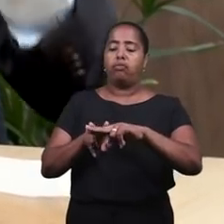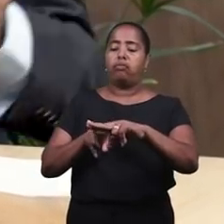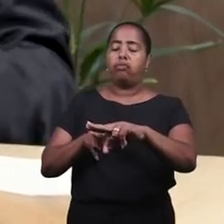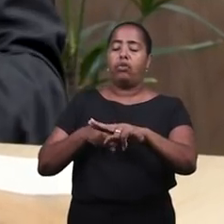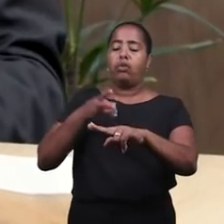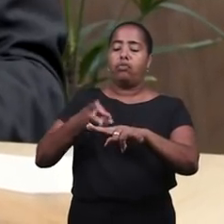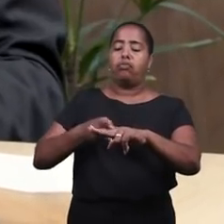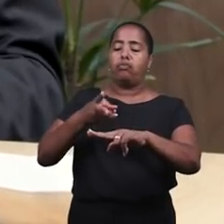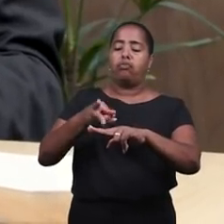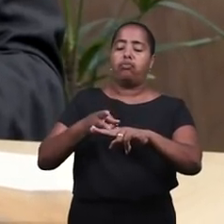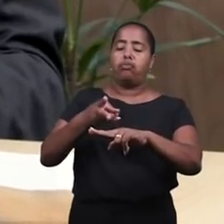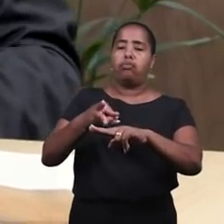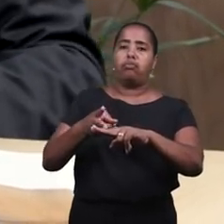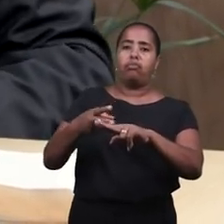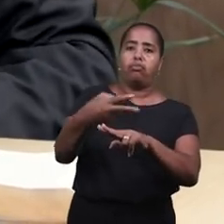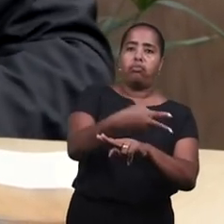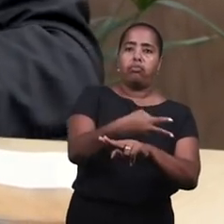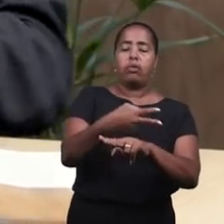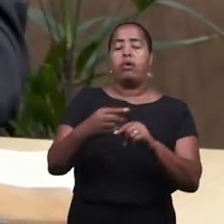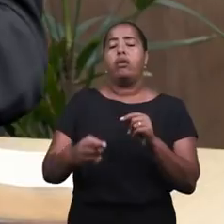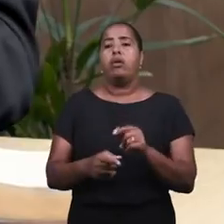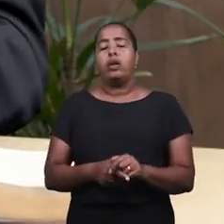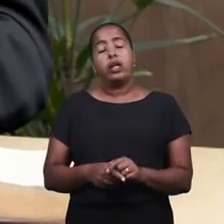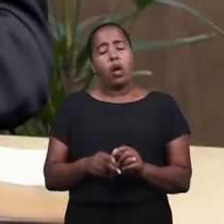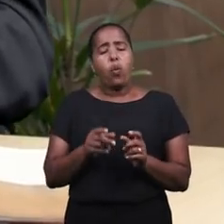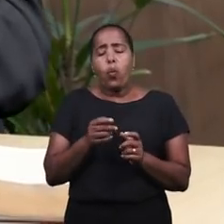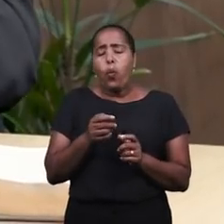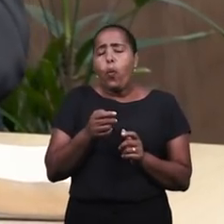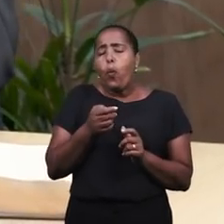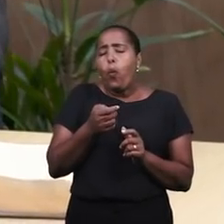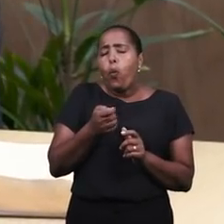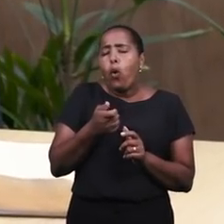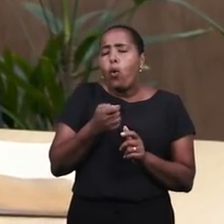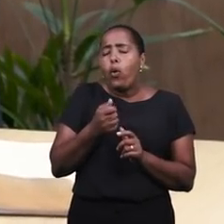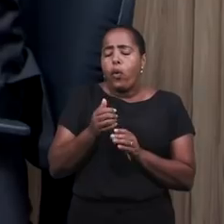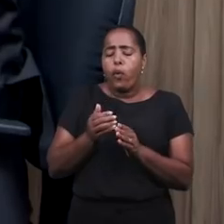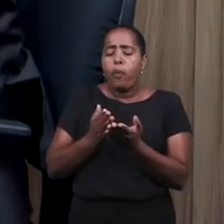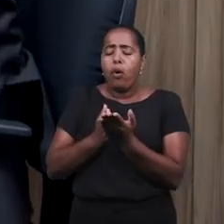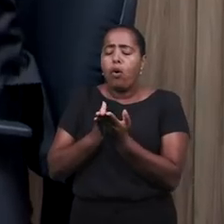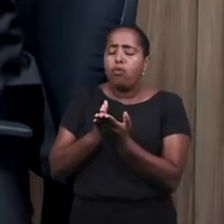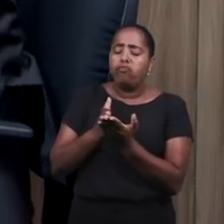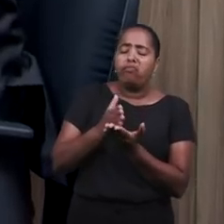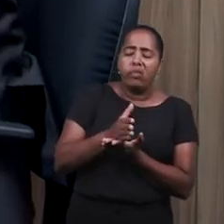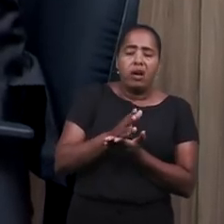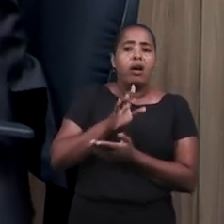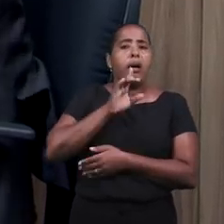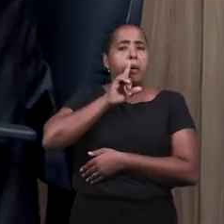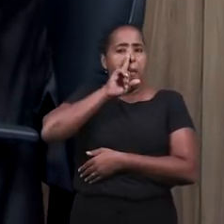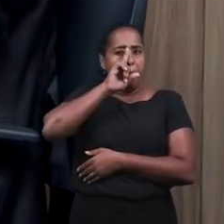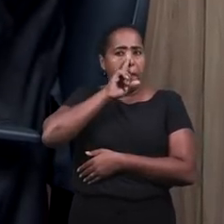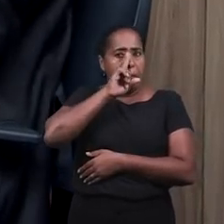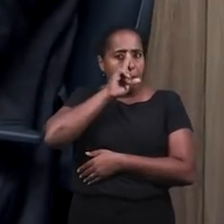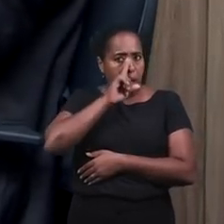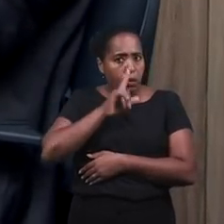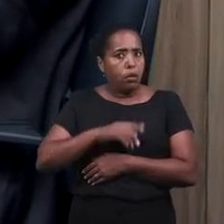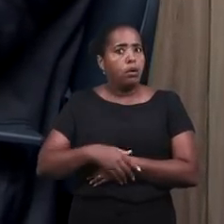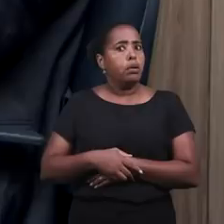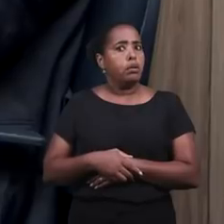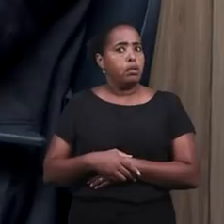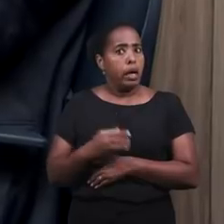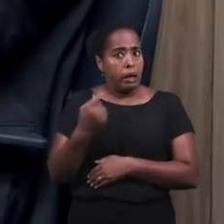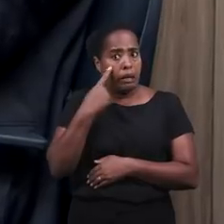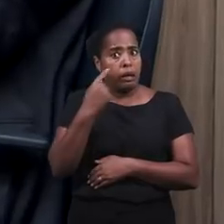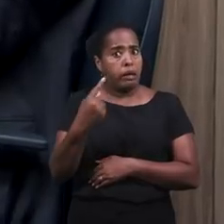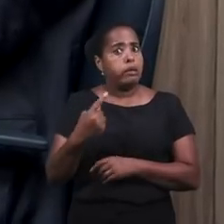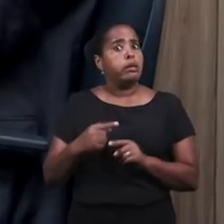frente o trem descarrilhou. Então, os pequenos desvios são muito